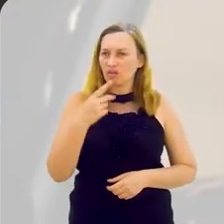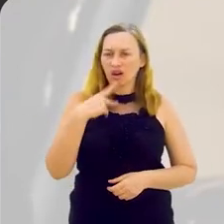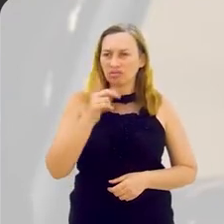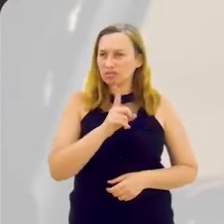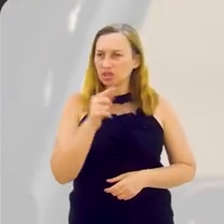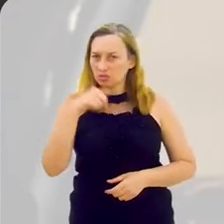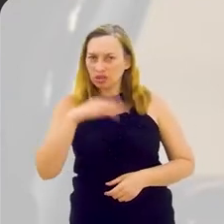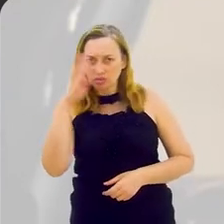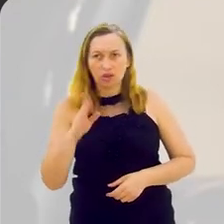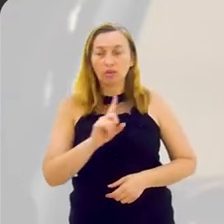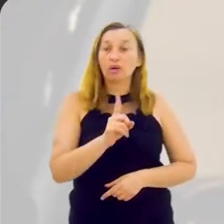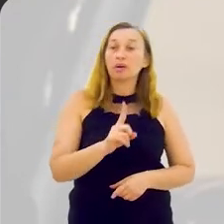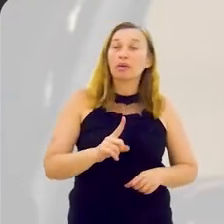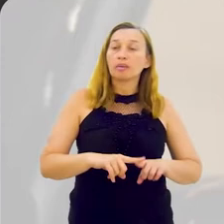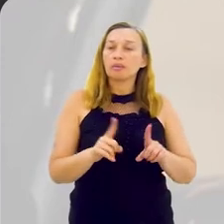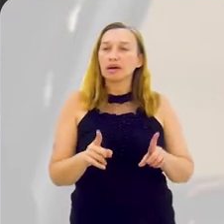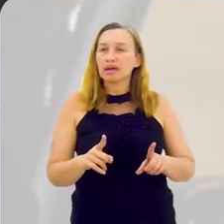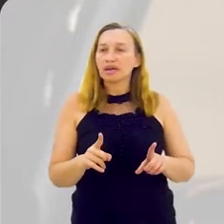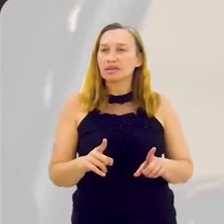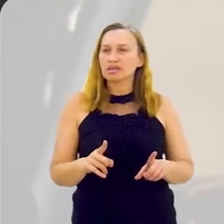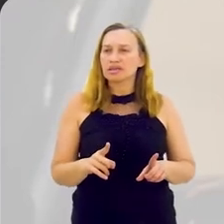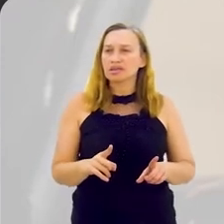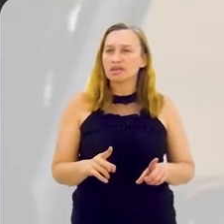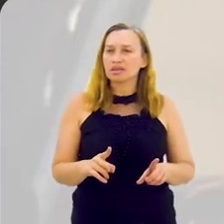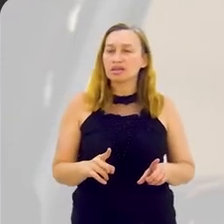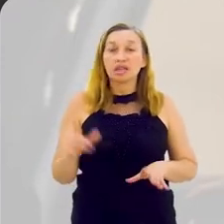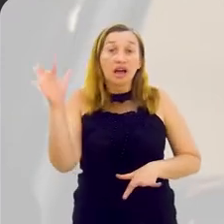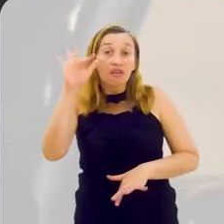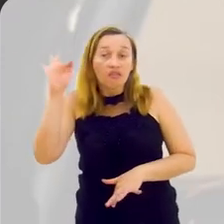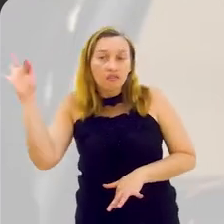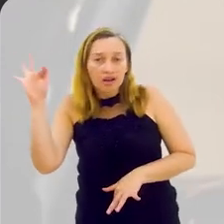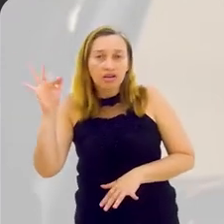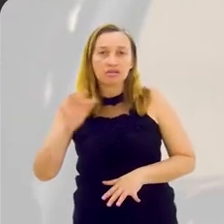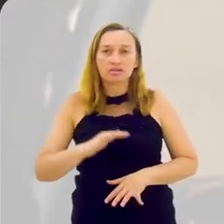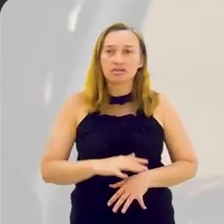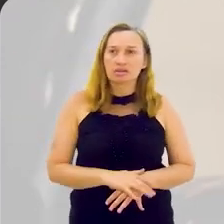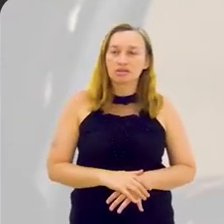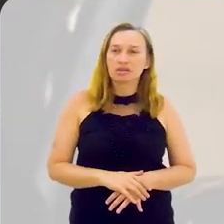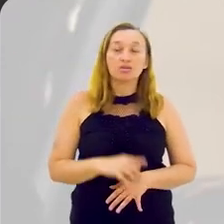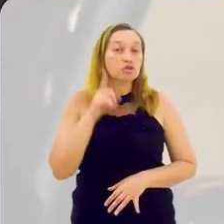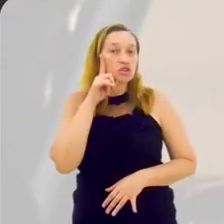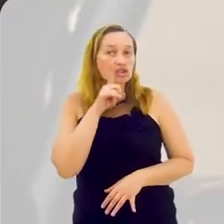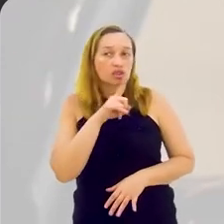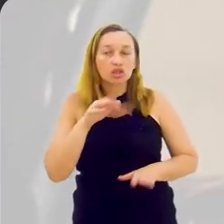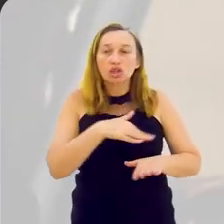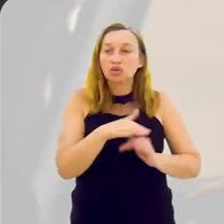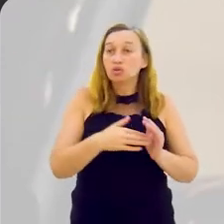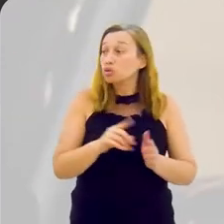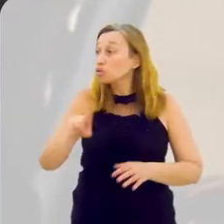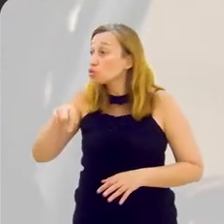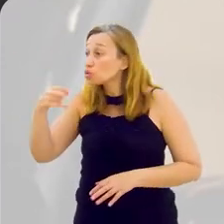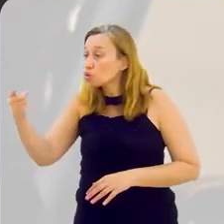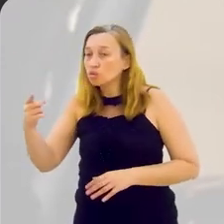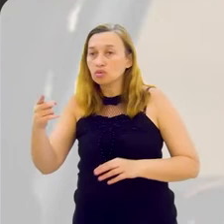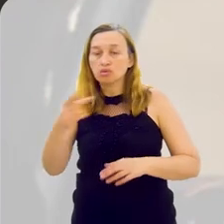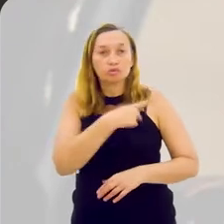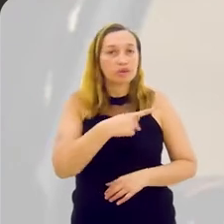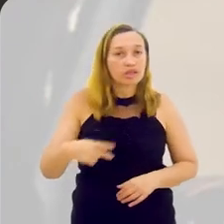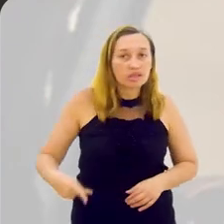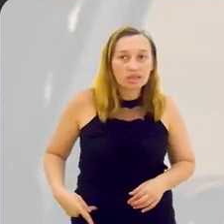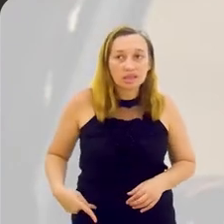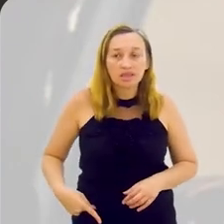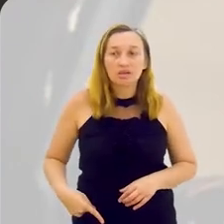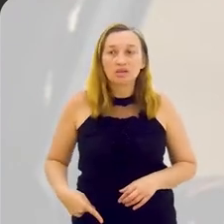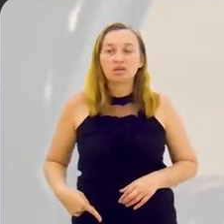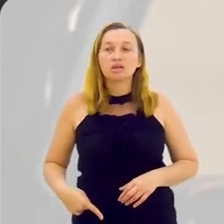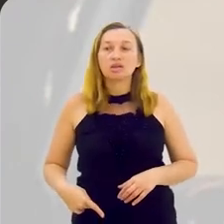ser adensadas. Isso não sou eu que estou falando aqui no Brasil, mas o Macron fala isso na França, o Biden está falando isso nos Estados Unidos e